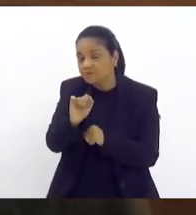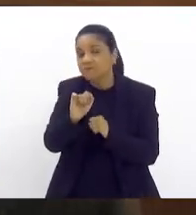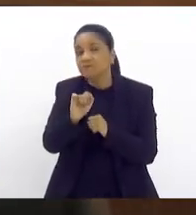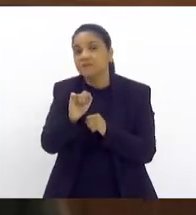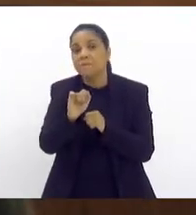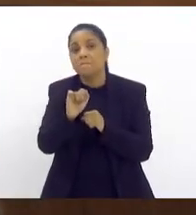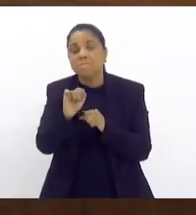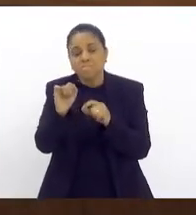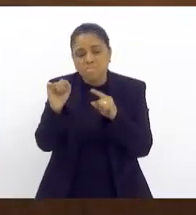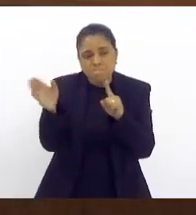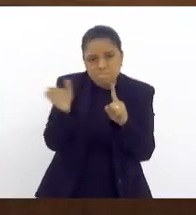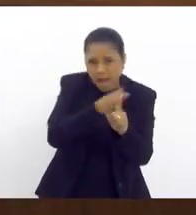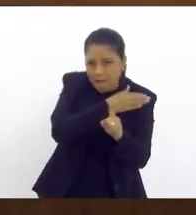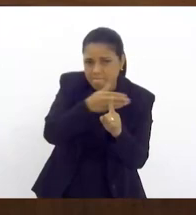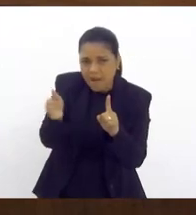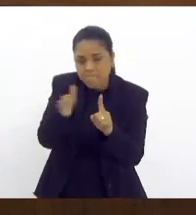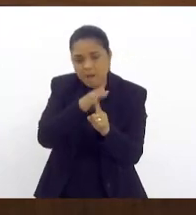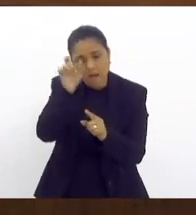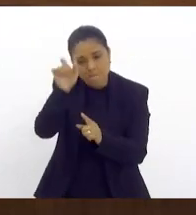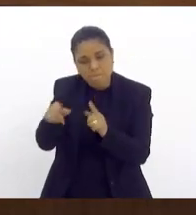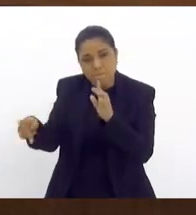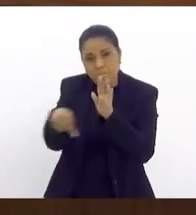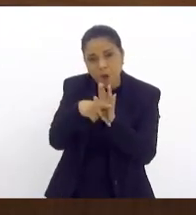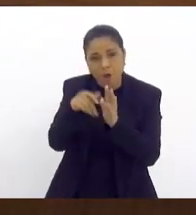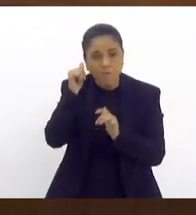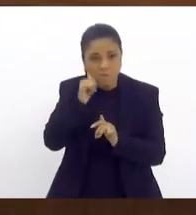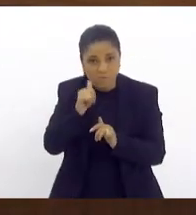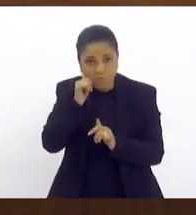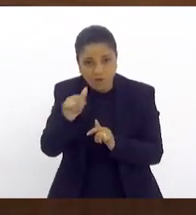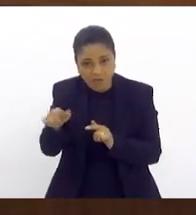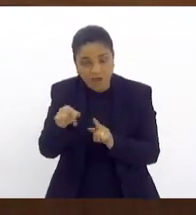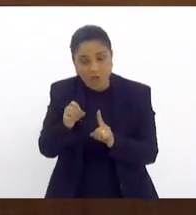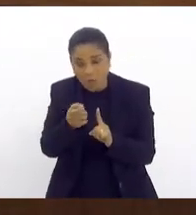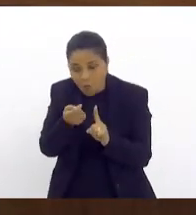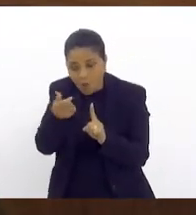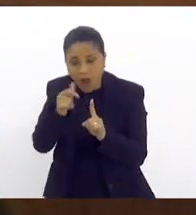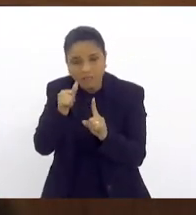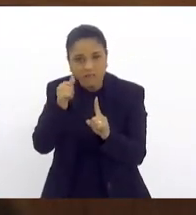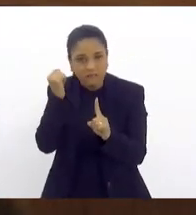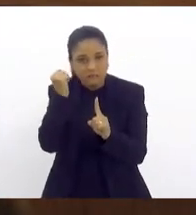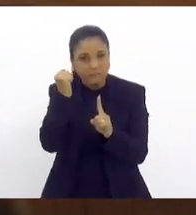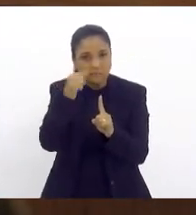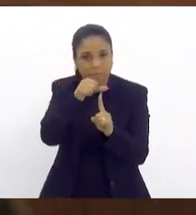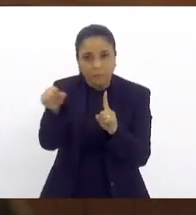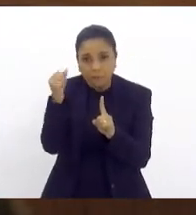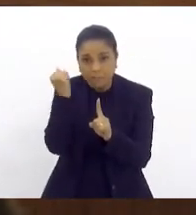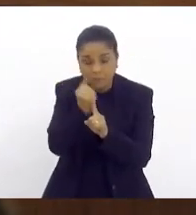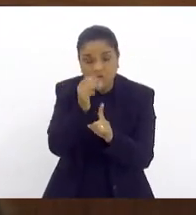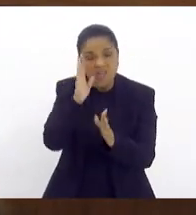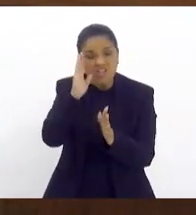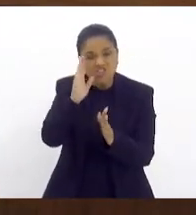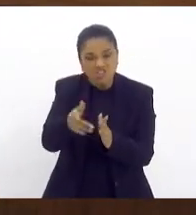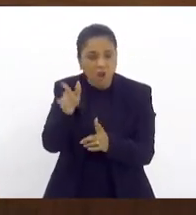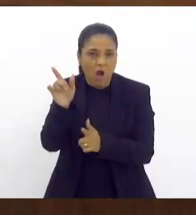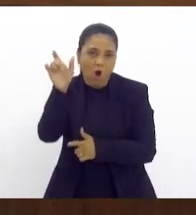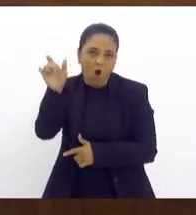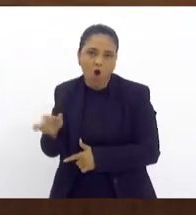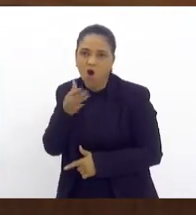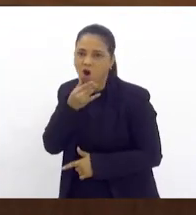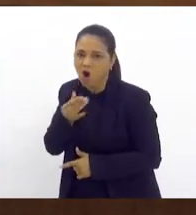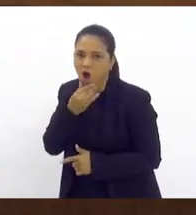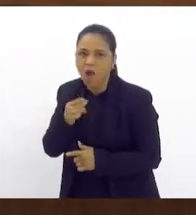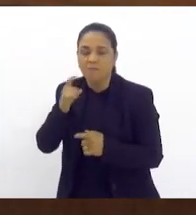espancou a mulher e estava virgem um feminicídio ele já tinham várias passagens por violência por